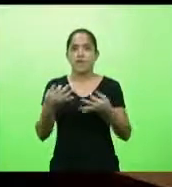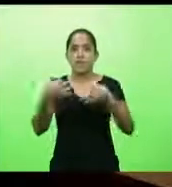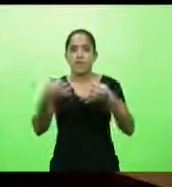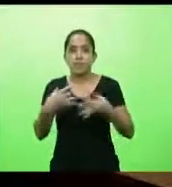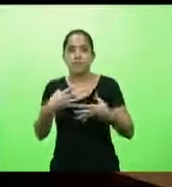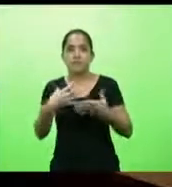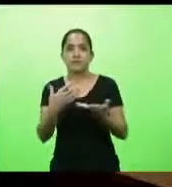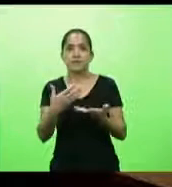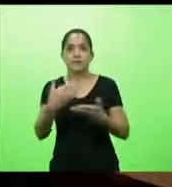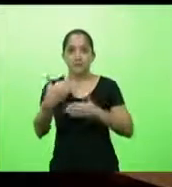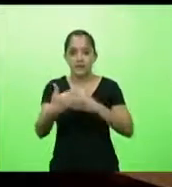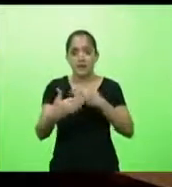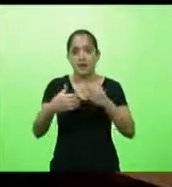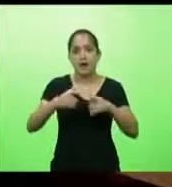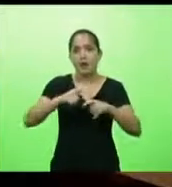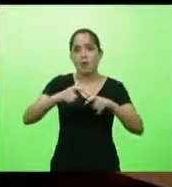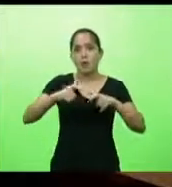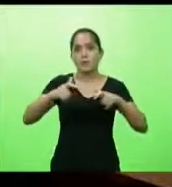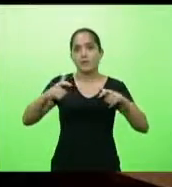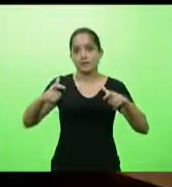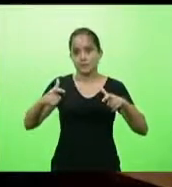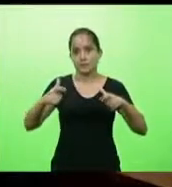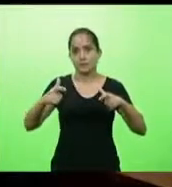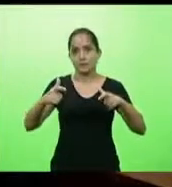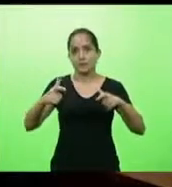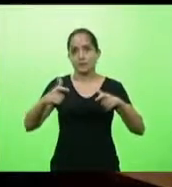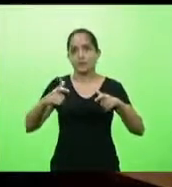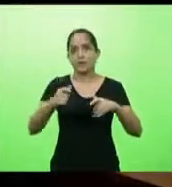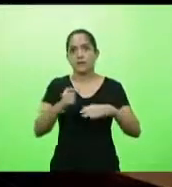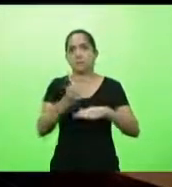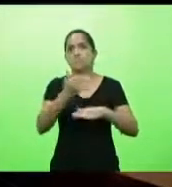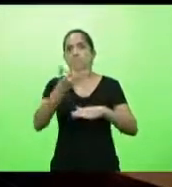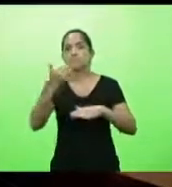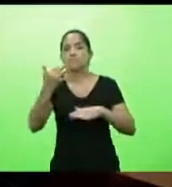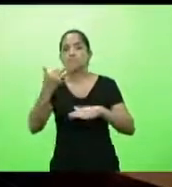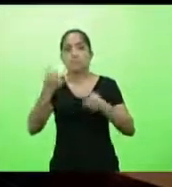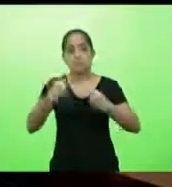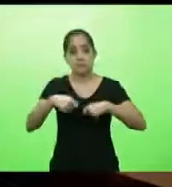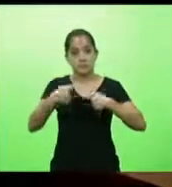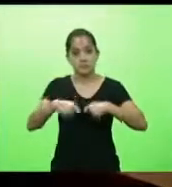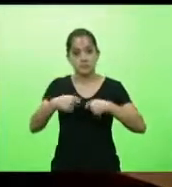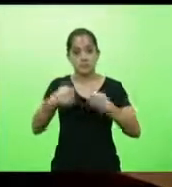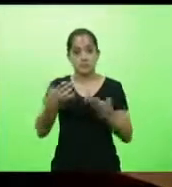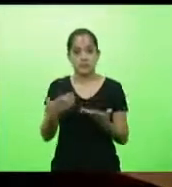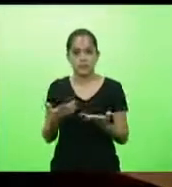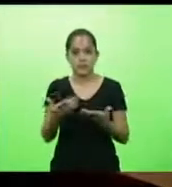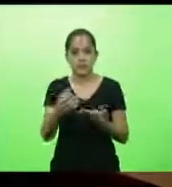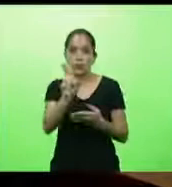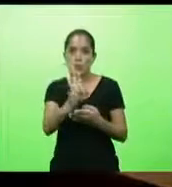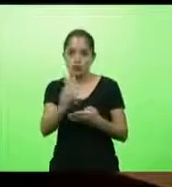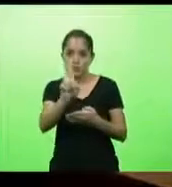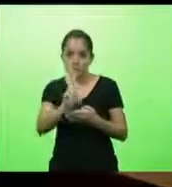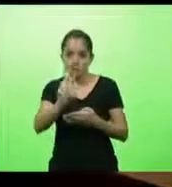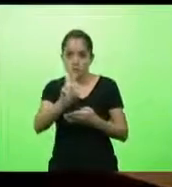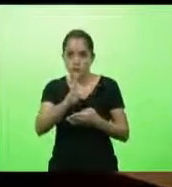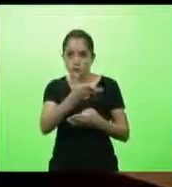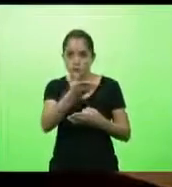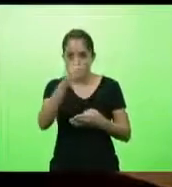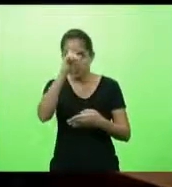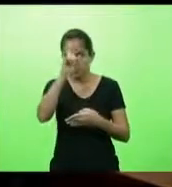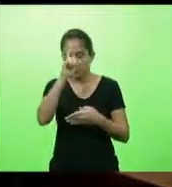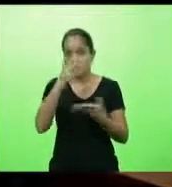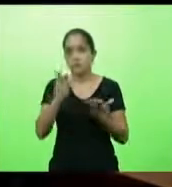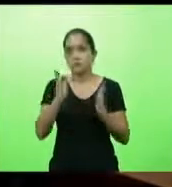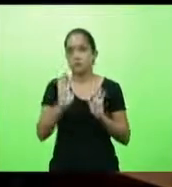ampliar, talvez ali no Planalto, o número de leitos de retaguarda, se preciso for, utilizando essas unidades hospitalares, como já